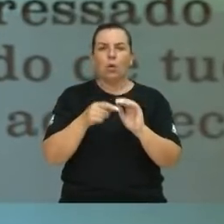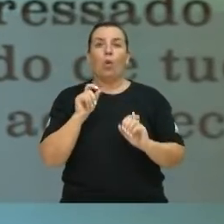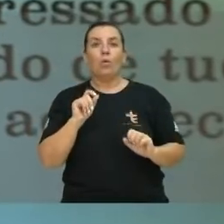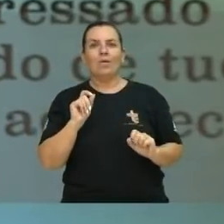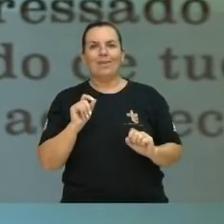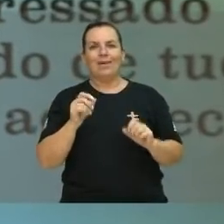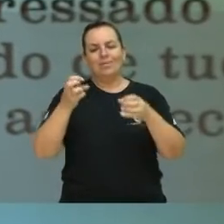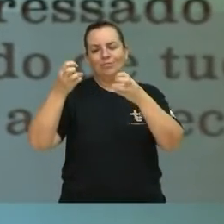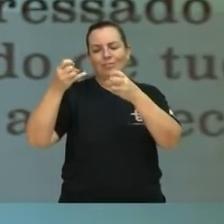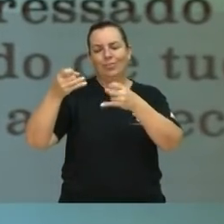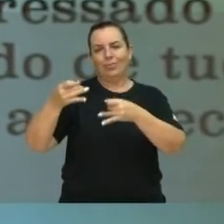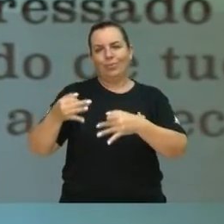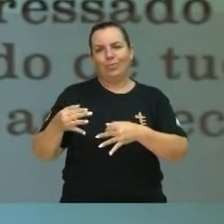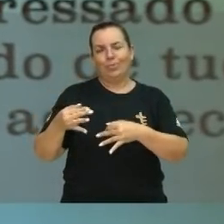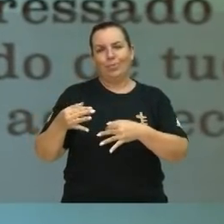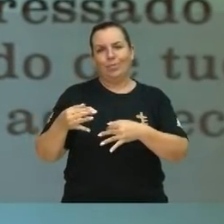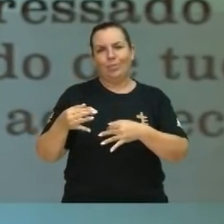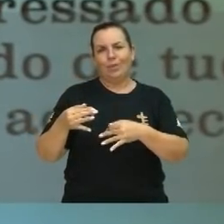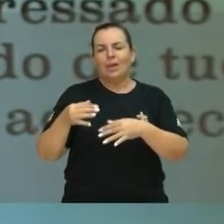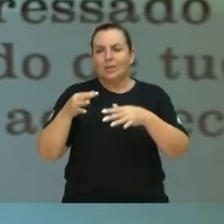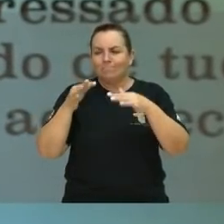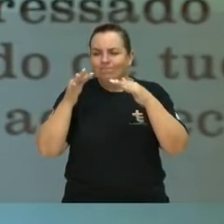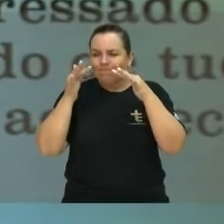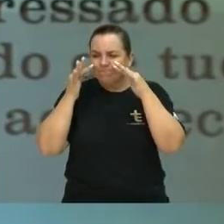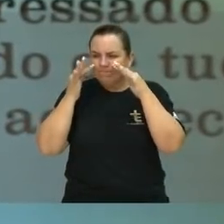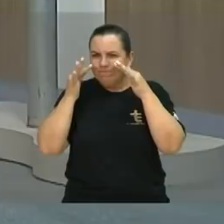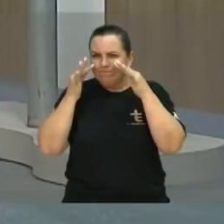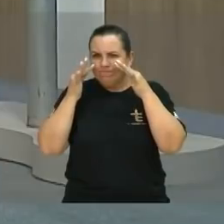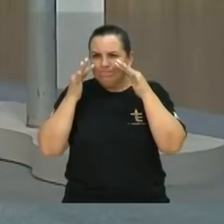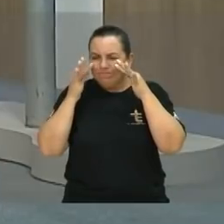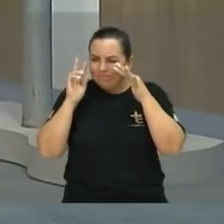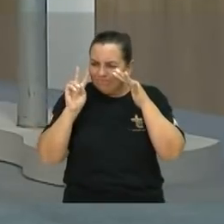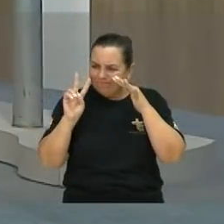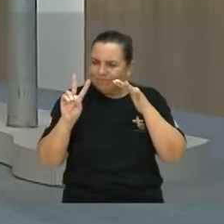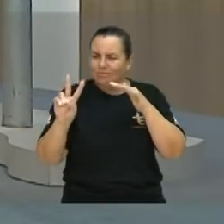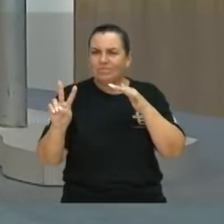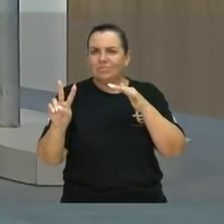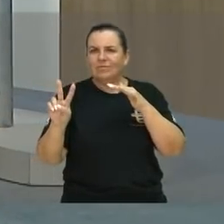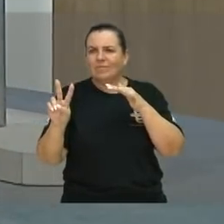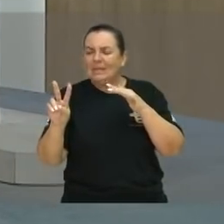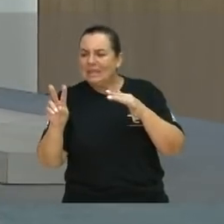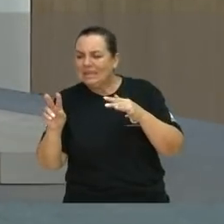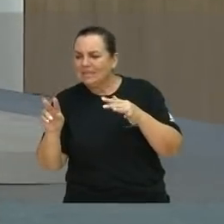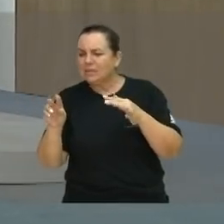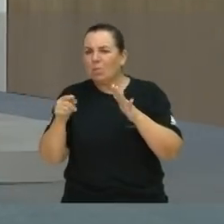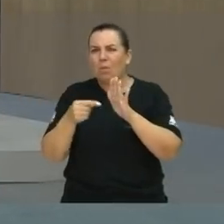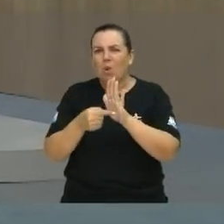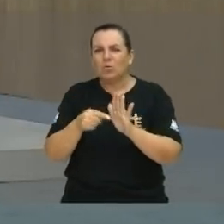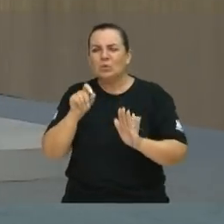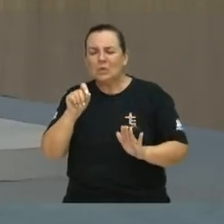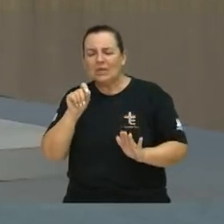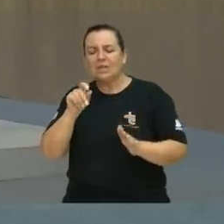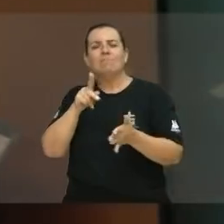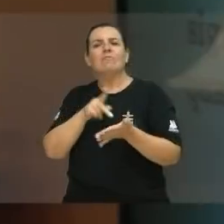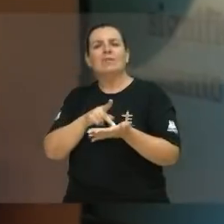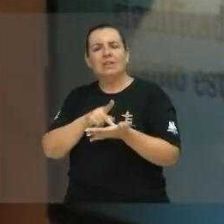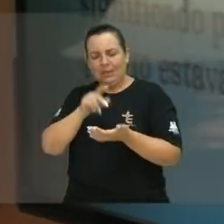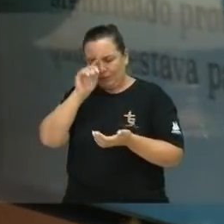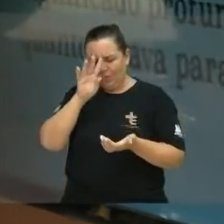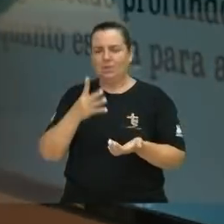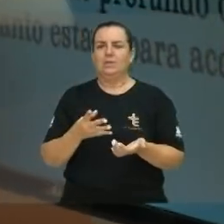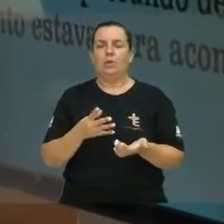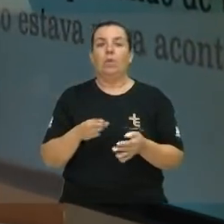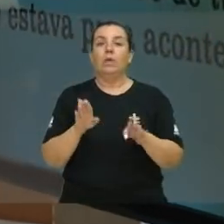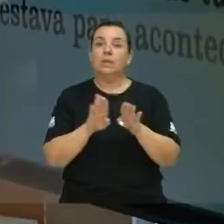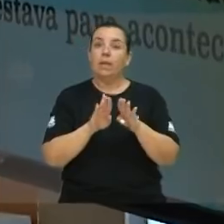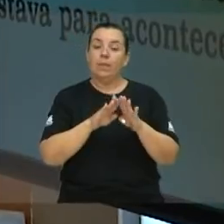relatan concentra nesse em fatos também o quarto evangelista joão